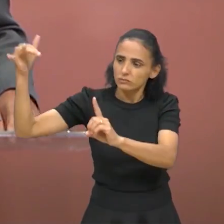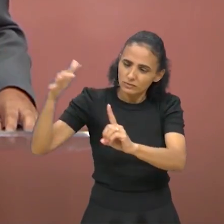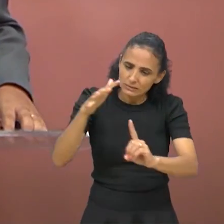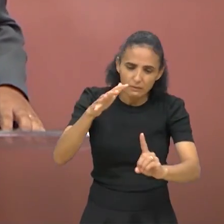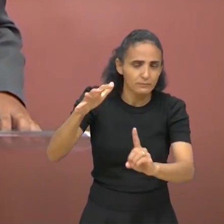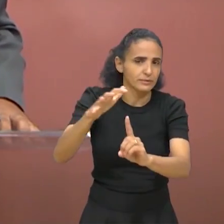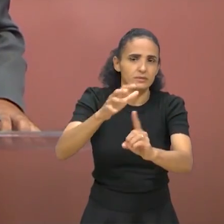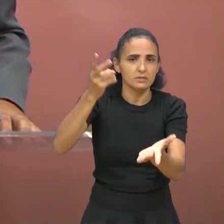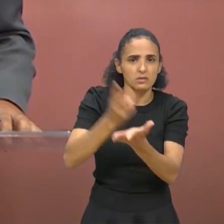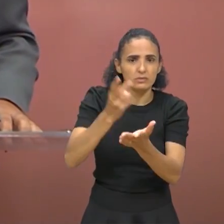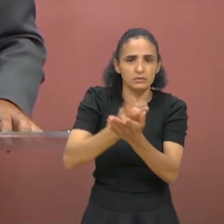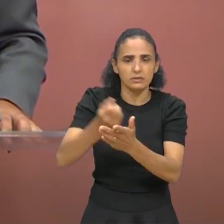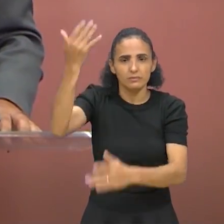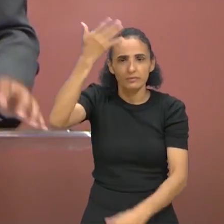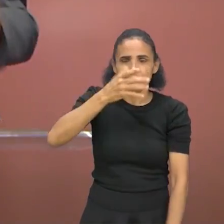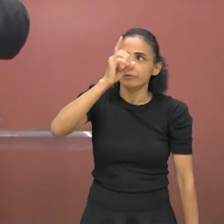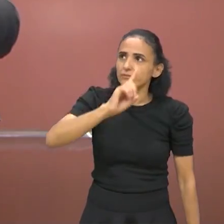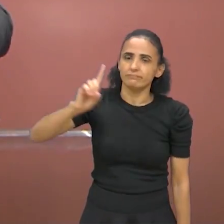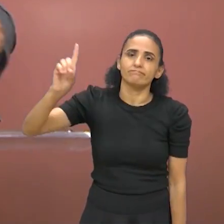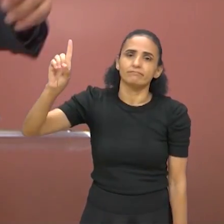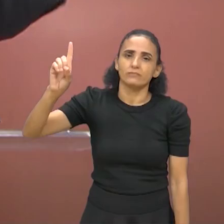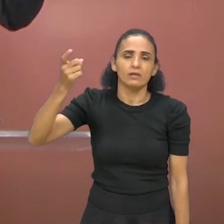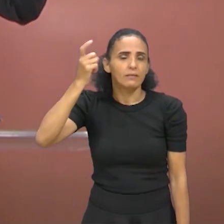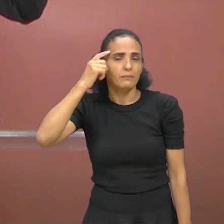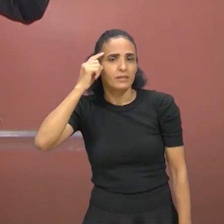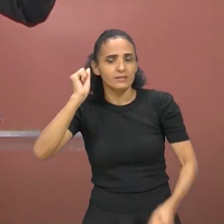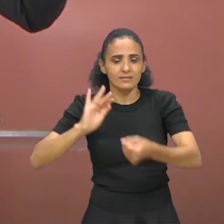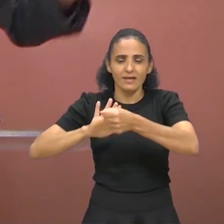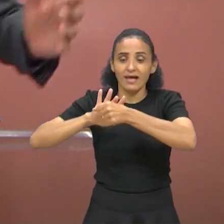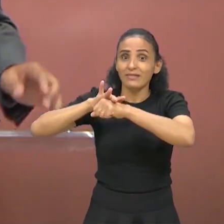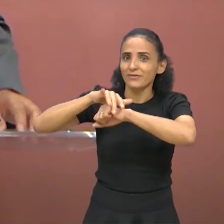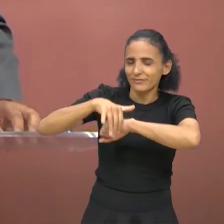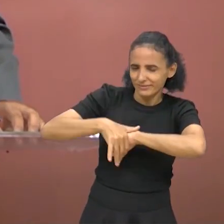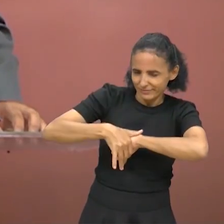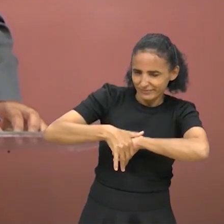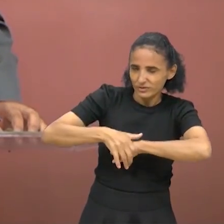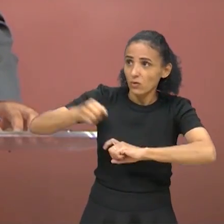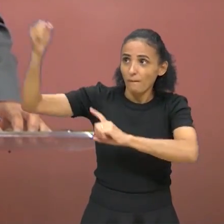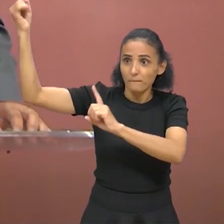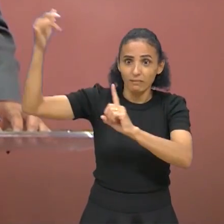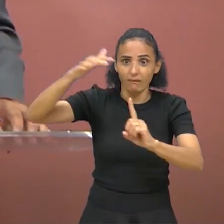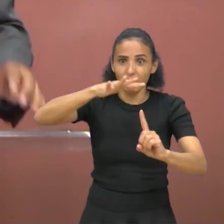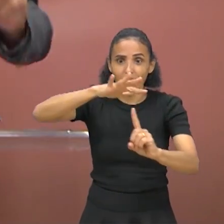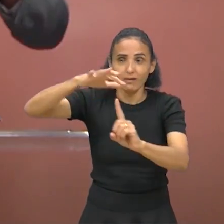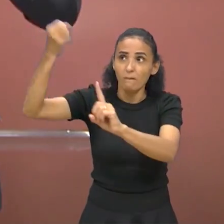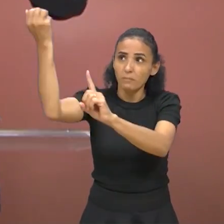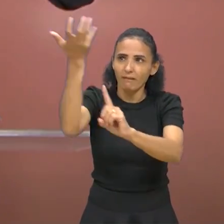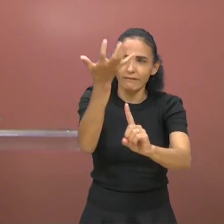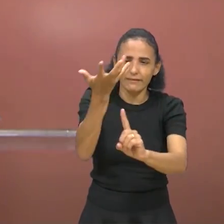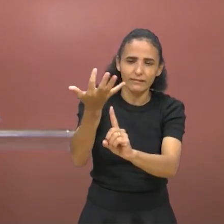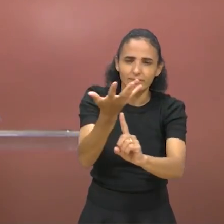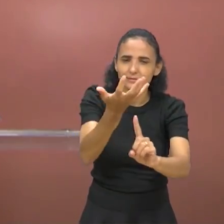que vinha diretamente sobre as suas vidas. À noite, havia uma grande coluna de fogo, algumas traduções dizem que